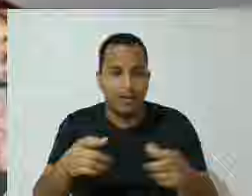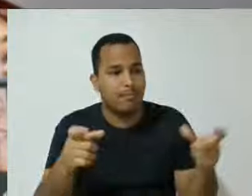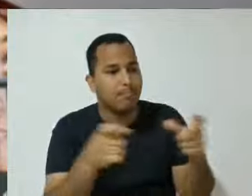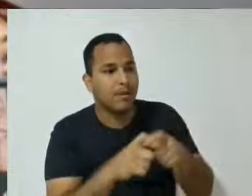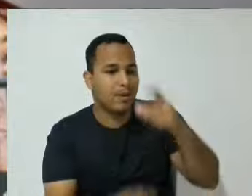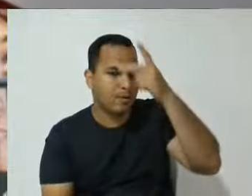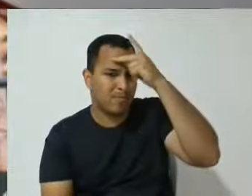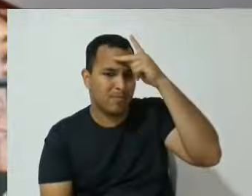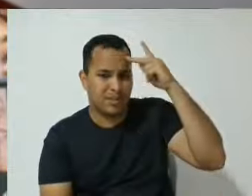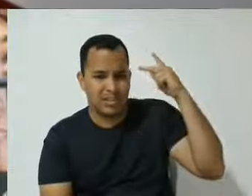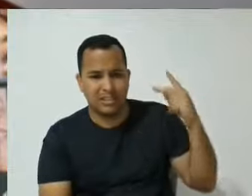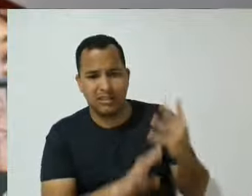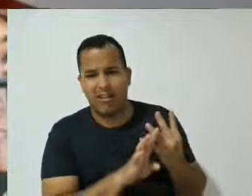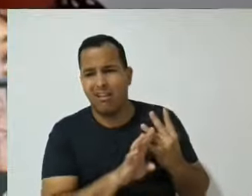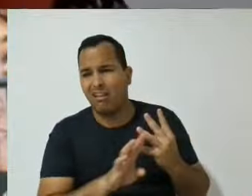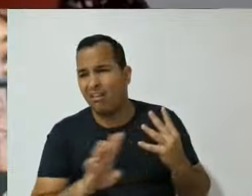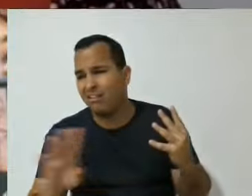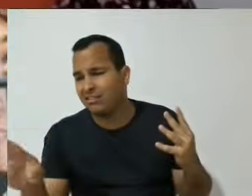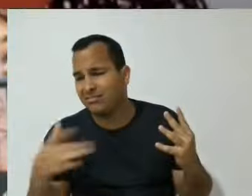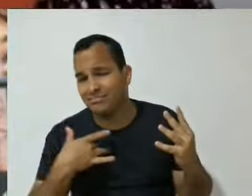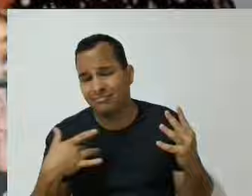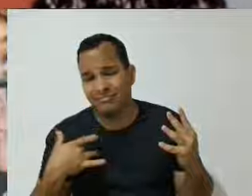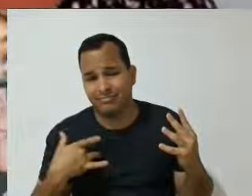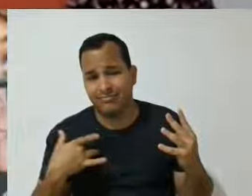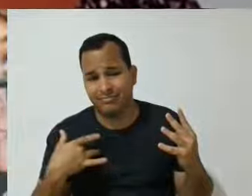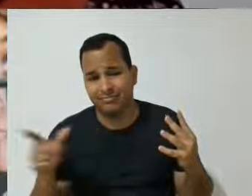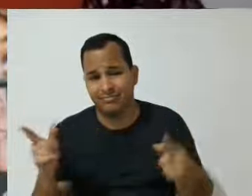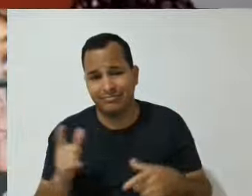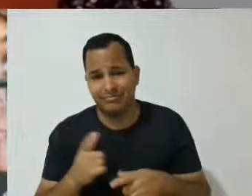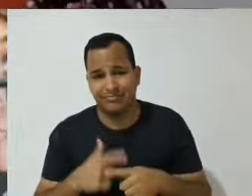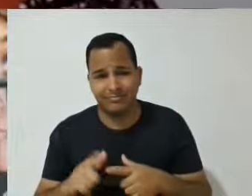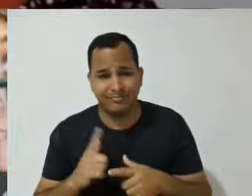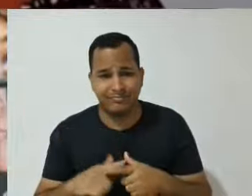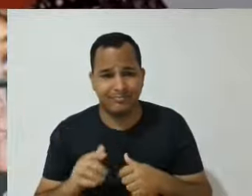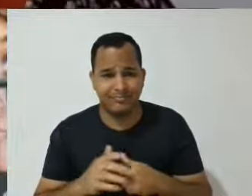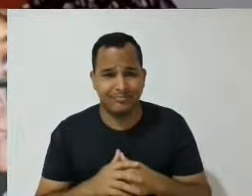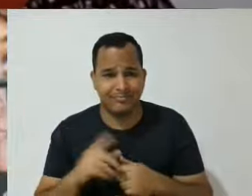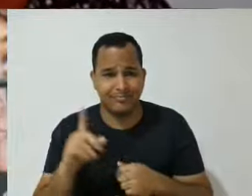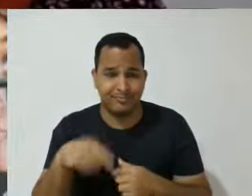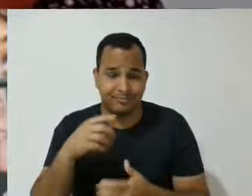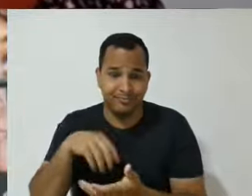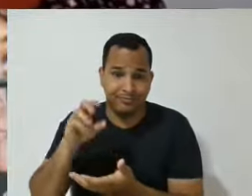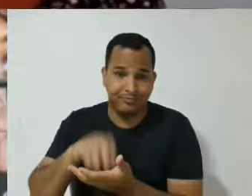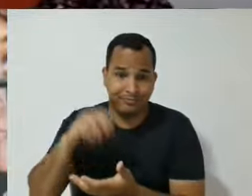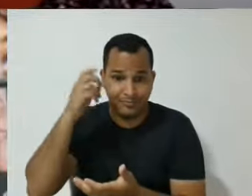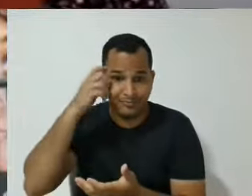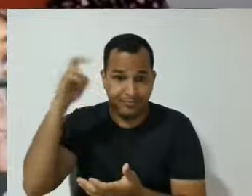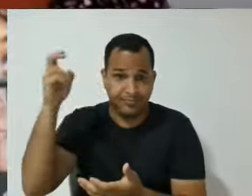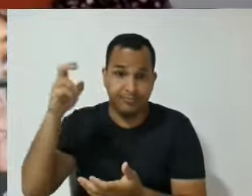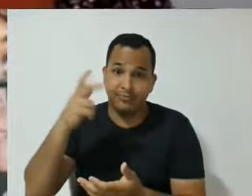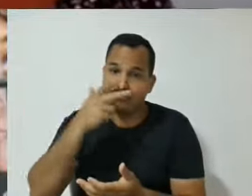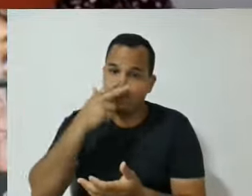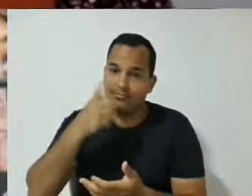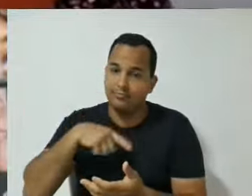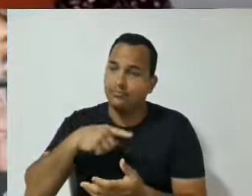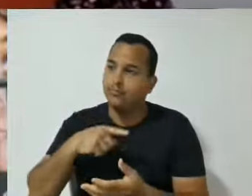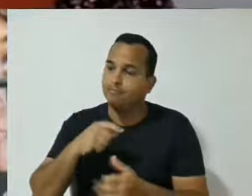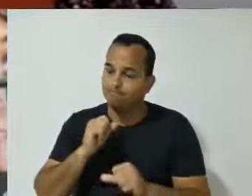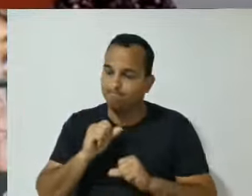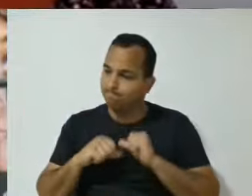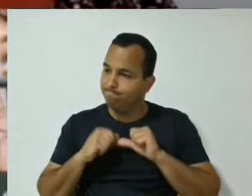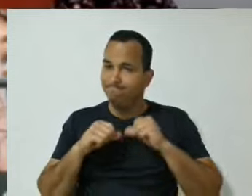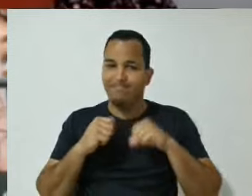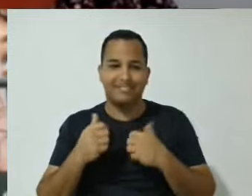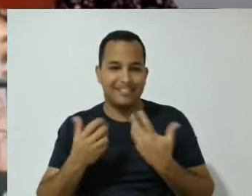enfrentar filas no centro de saúde, porque é no centro cultural que elas se reinventam, que elas